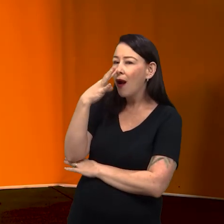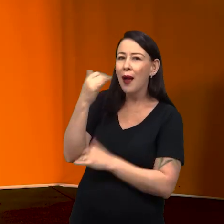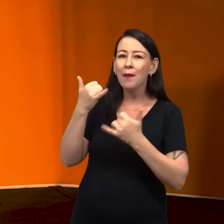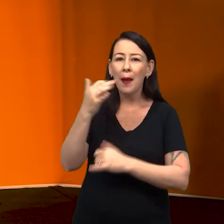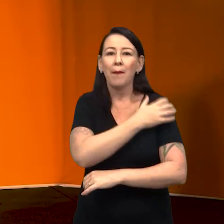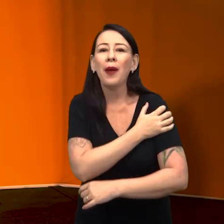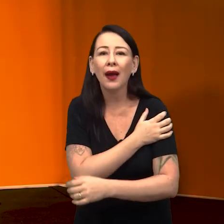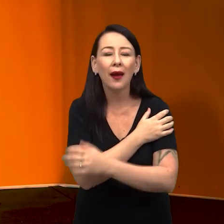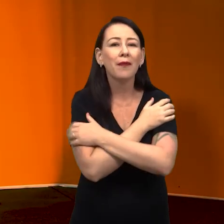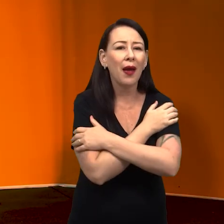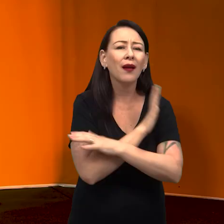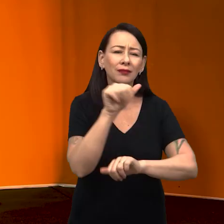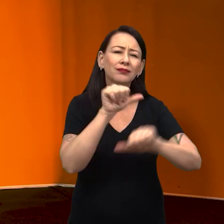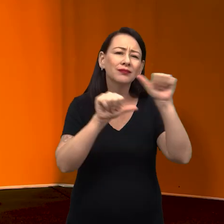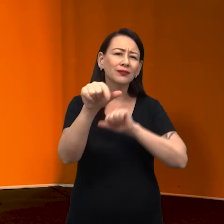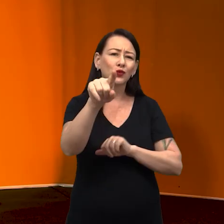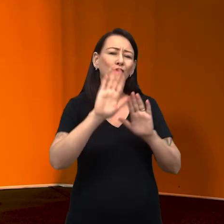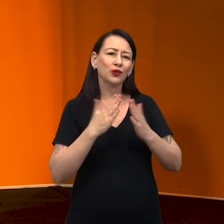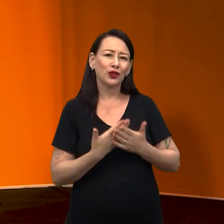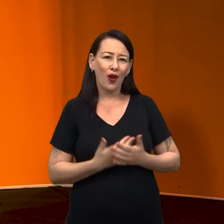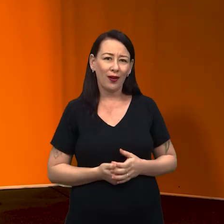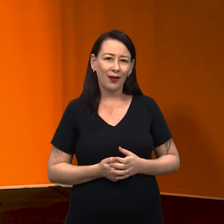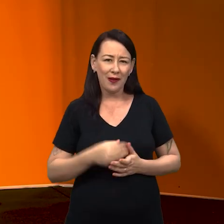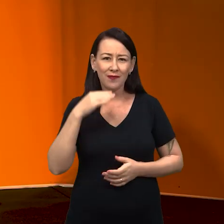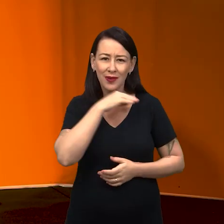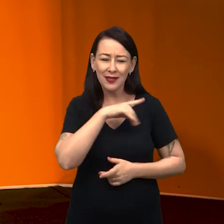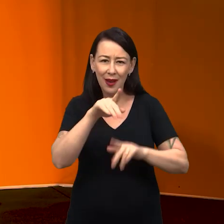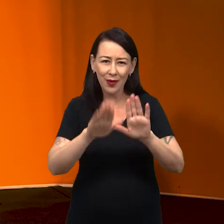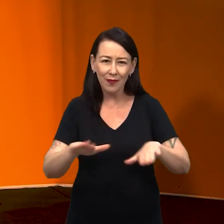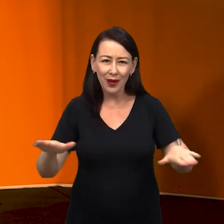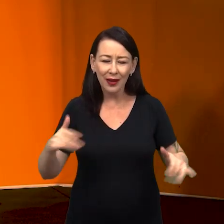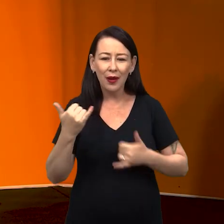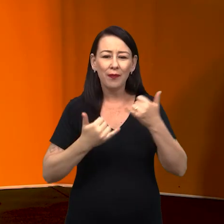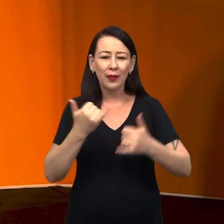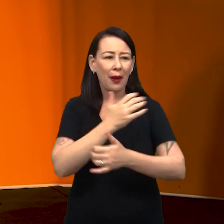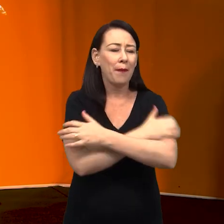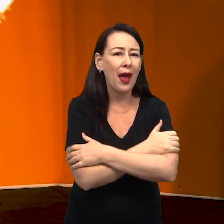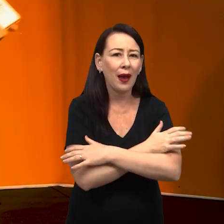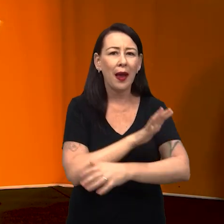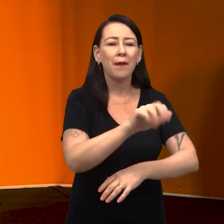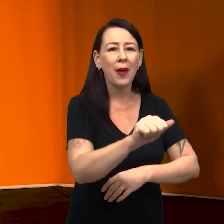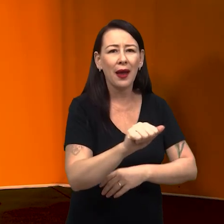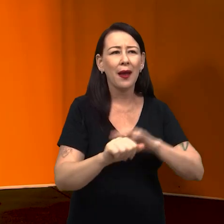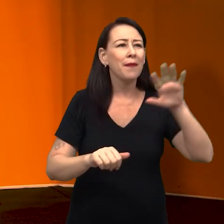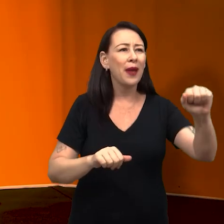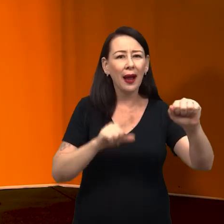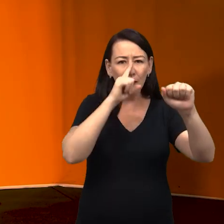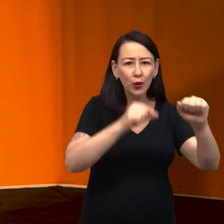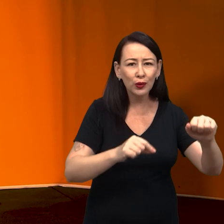escola de vocês, só tem pega-pega, não é? Tem pega-pega espelho, pega-pega bruxa,